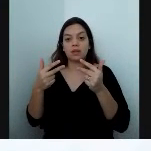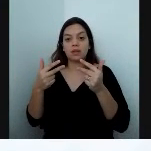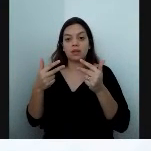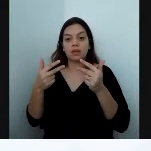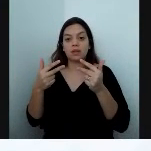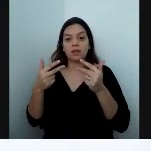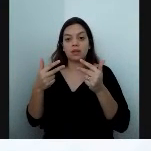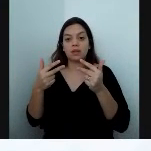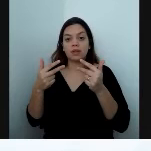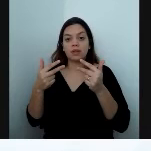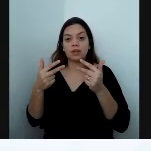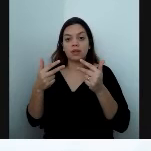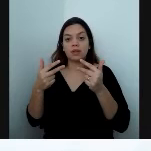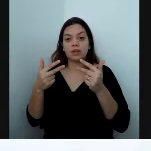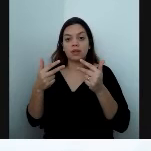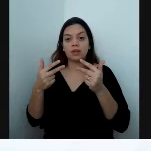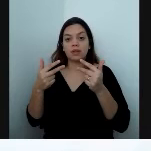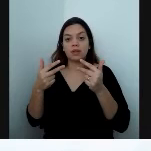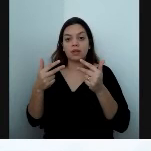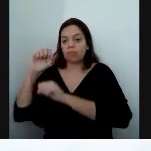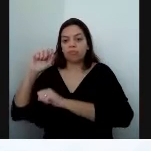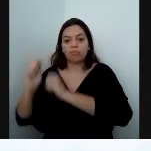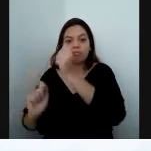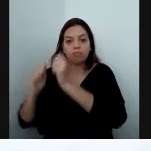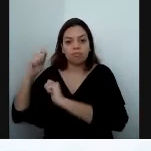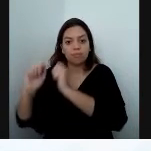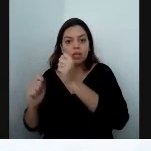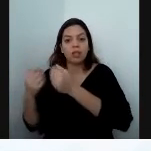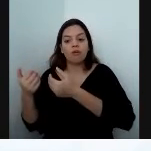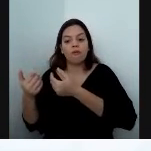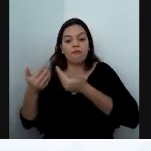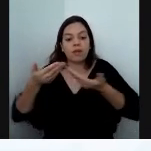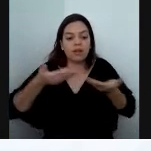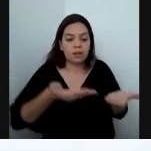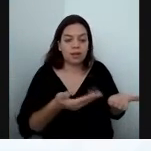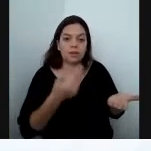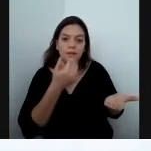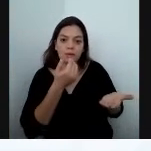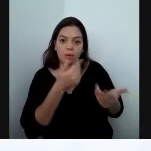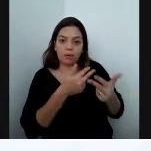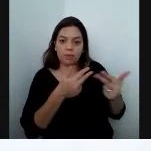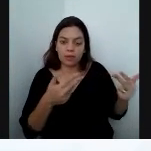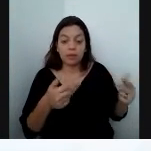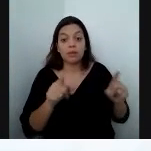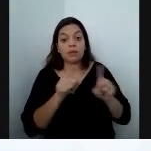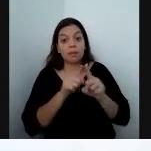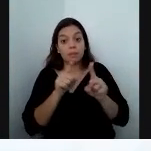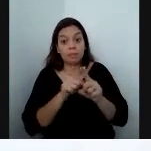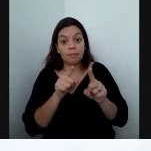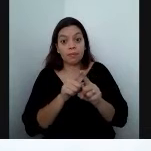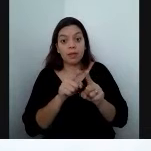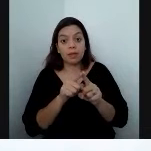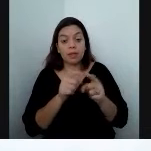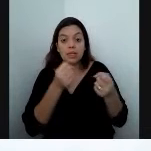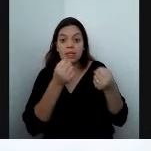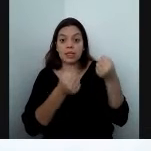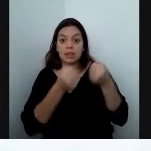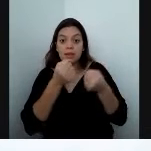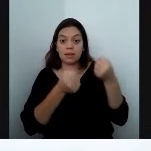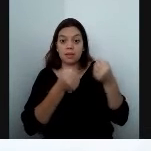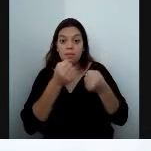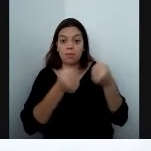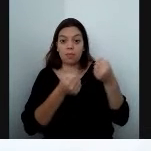das indústrias, né? Então, tem a questão da alimentação e tem a questão do transporte, por exemplo, o vale transporte. E aí, as